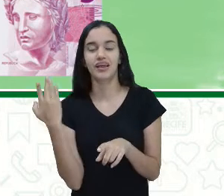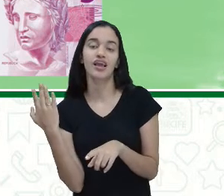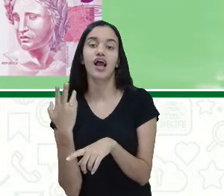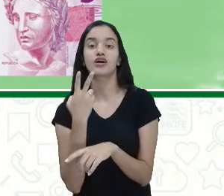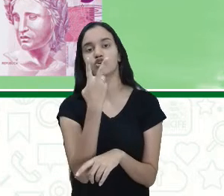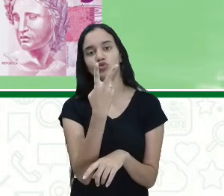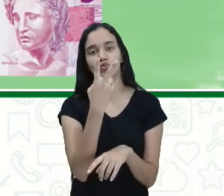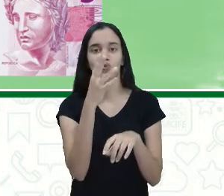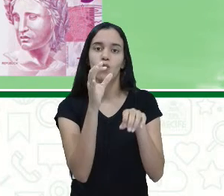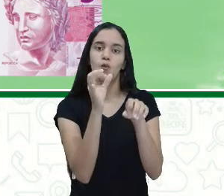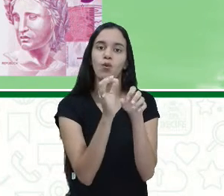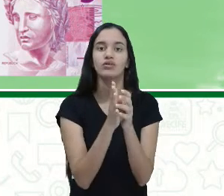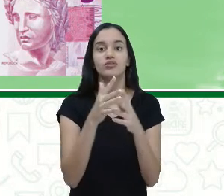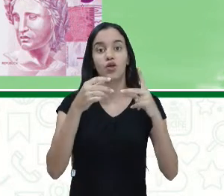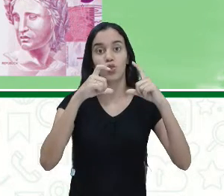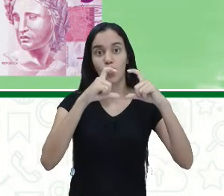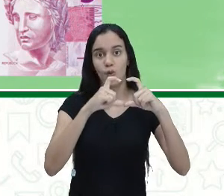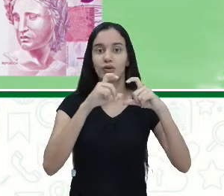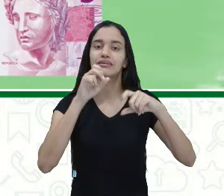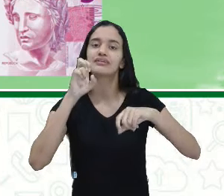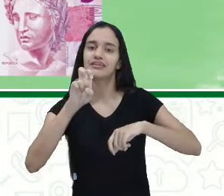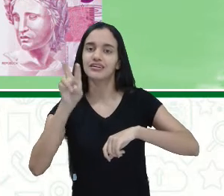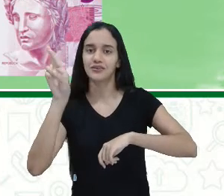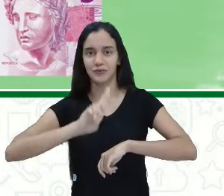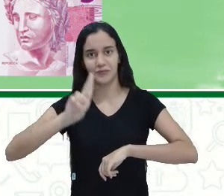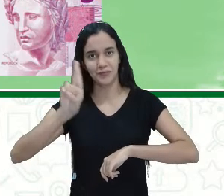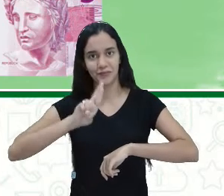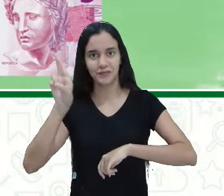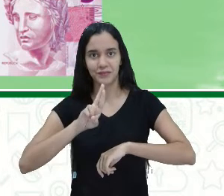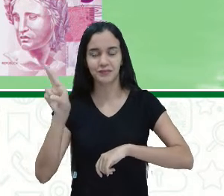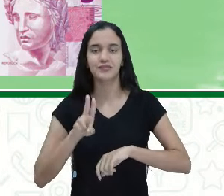notas de 5. Também vai me dar